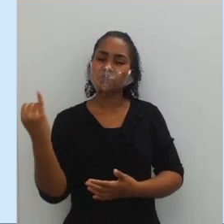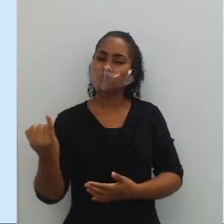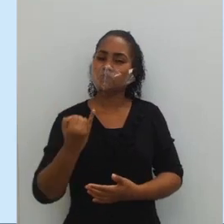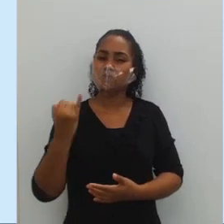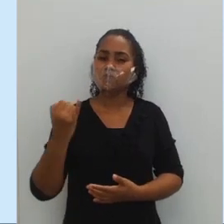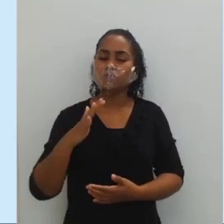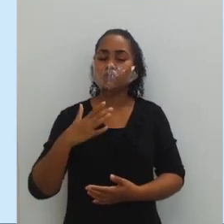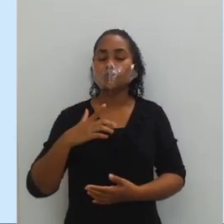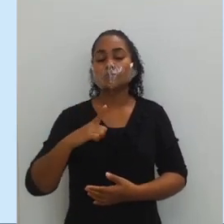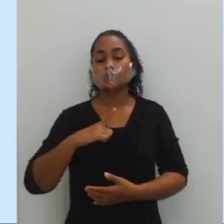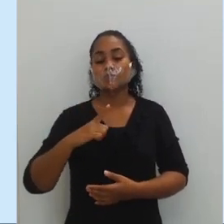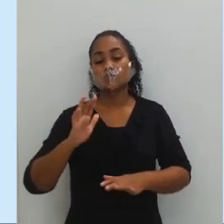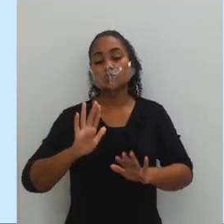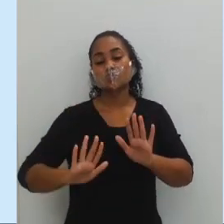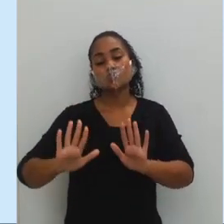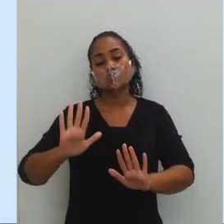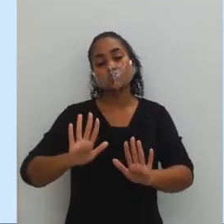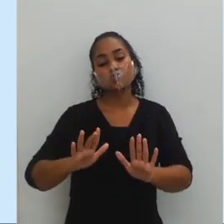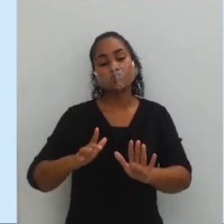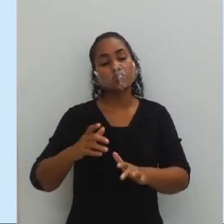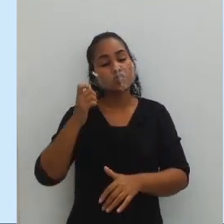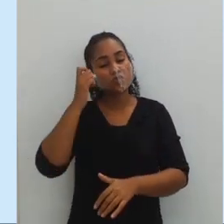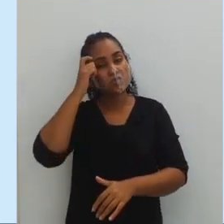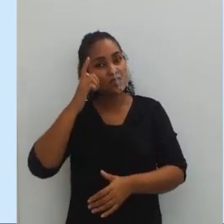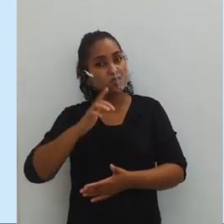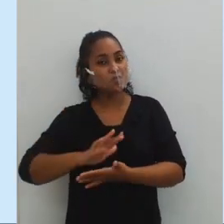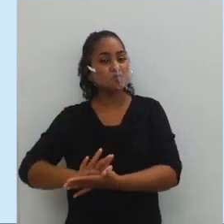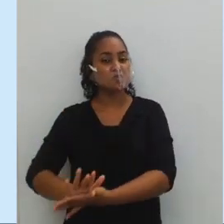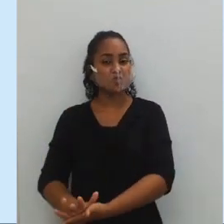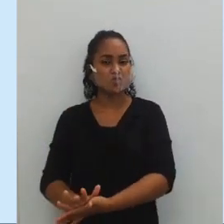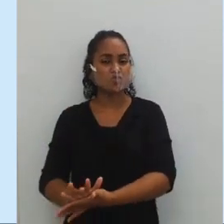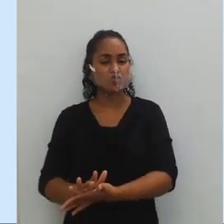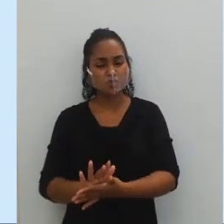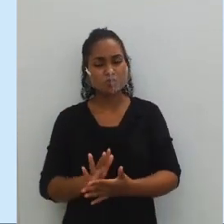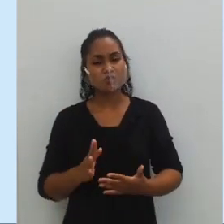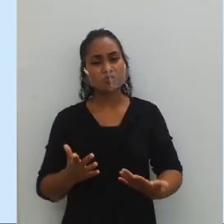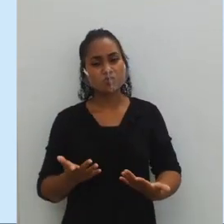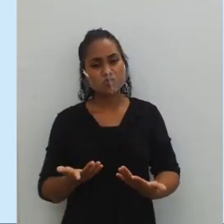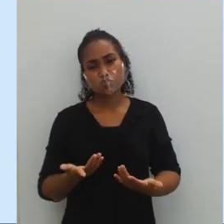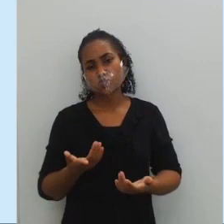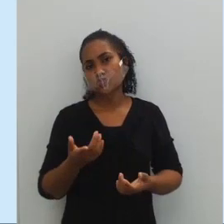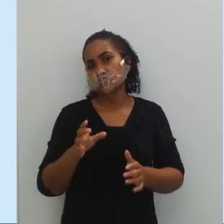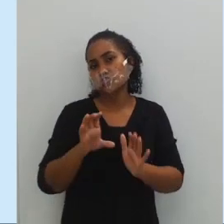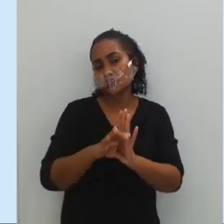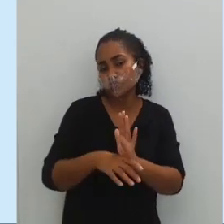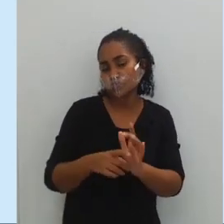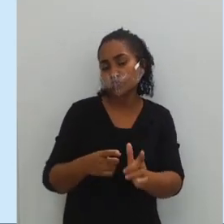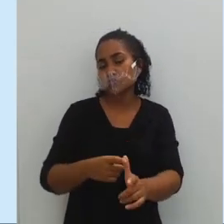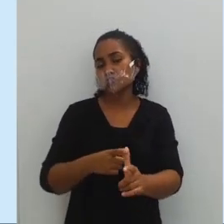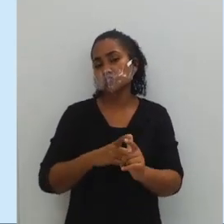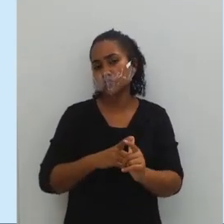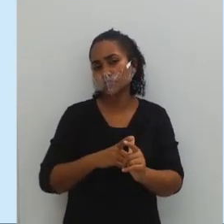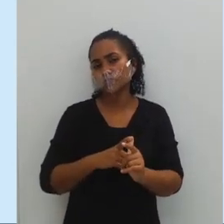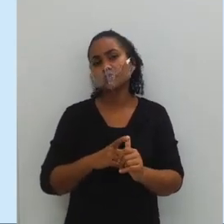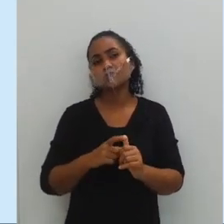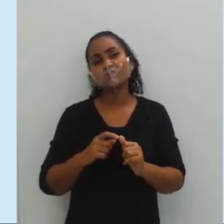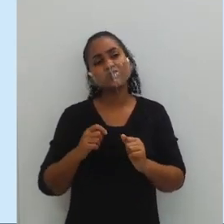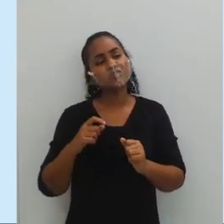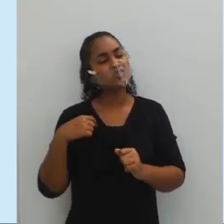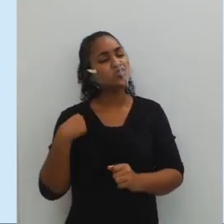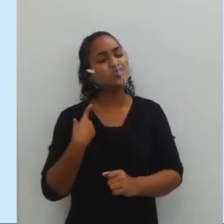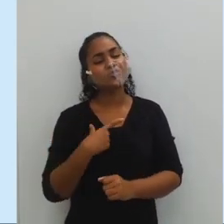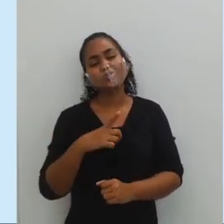importante que a gente tenha cuidado com os nossos preconceitos. Preconceitos ou conceitos